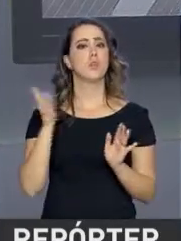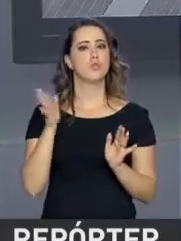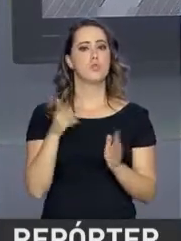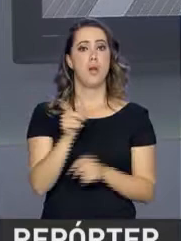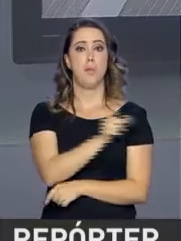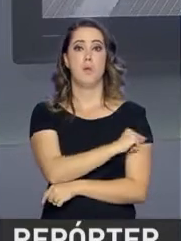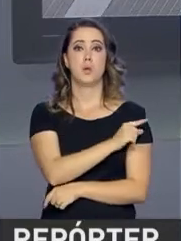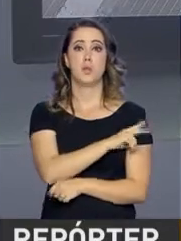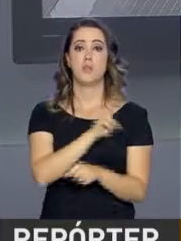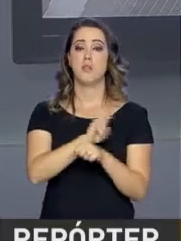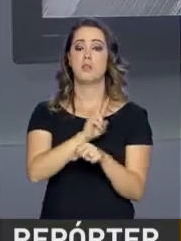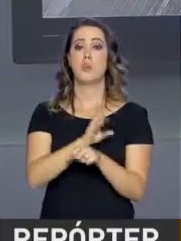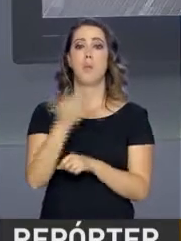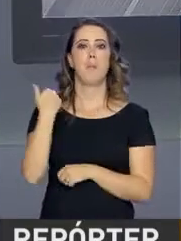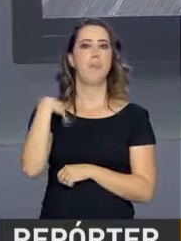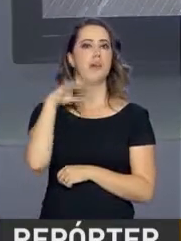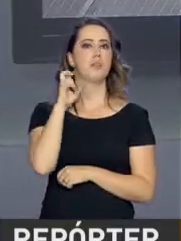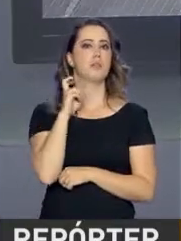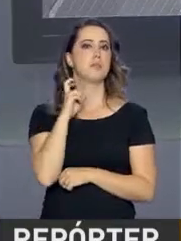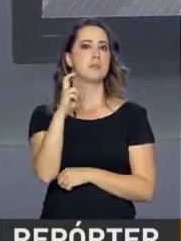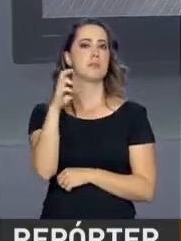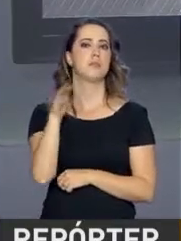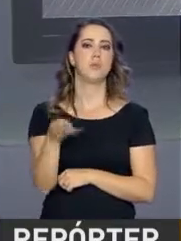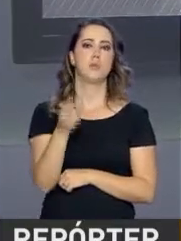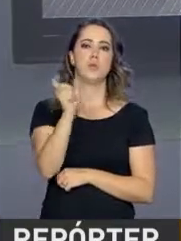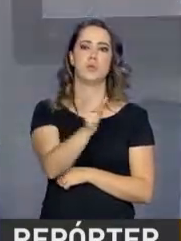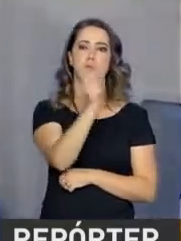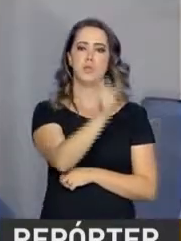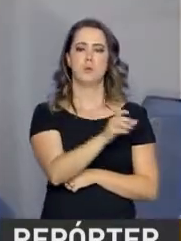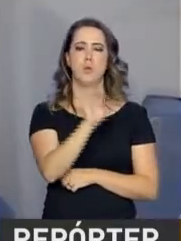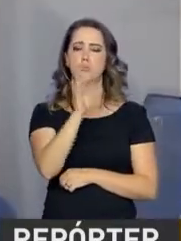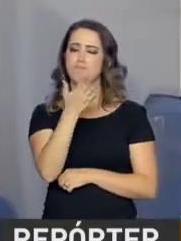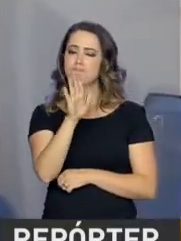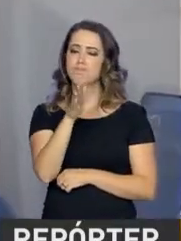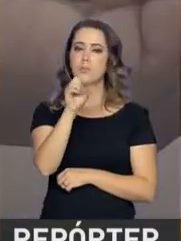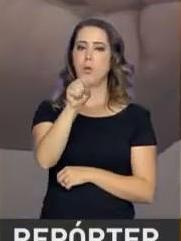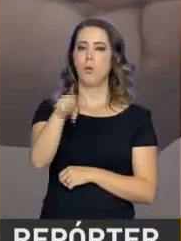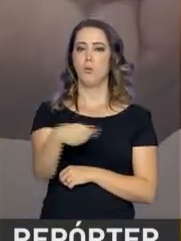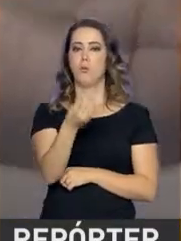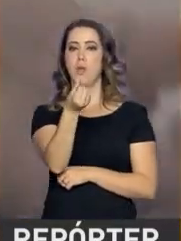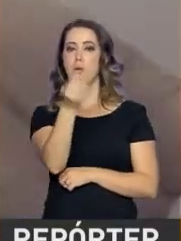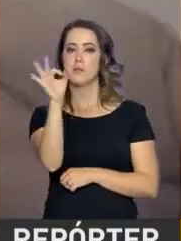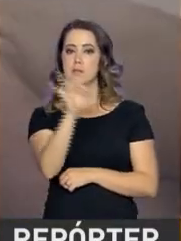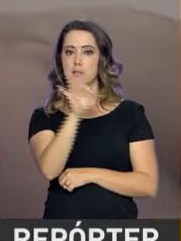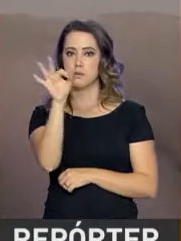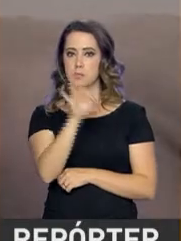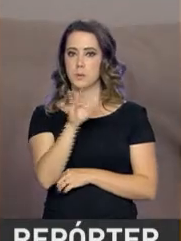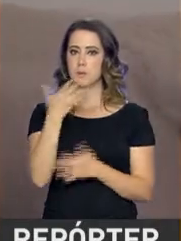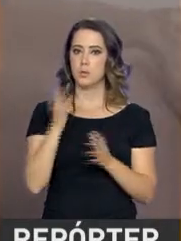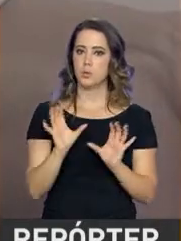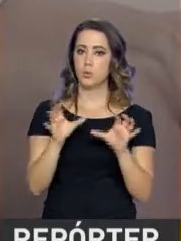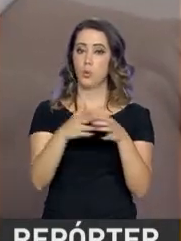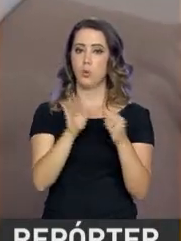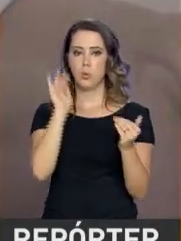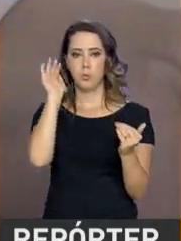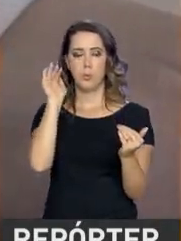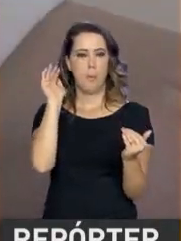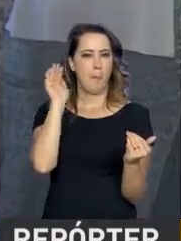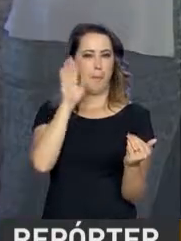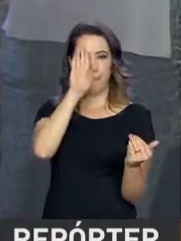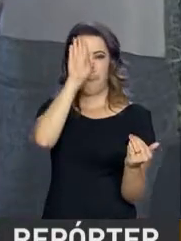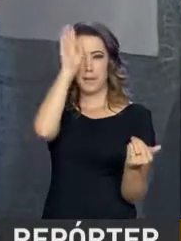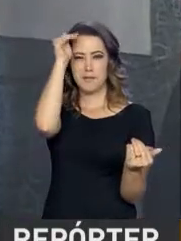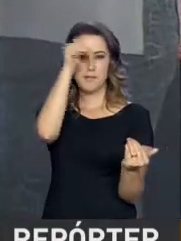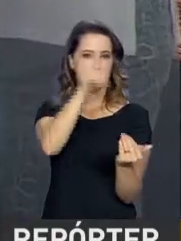imunizou até agora quase 5 milhões de brasileiros cerca de 8,6 por cento do grupo considerado prioritário como